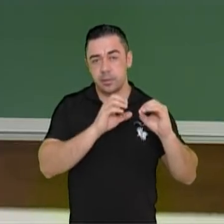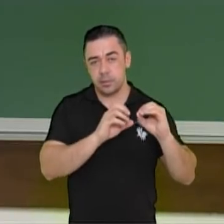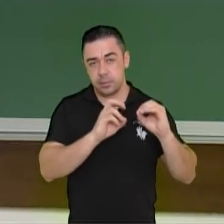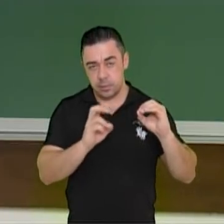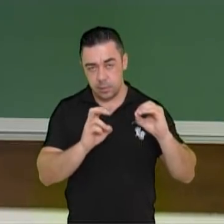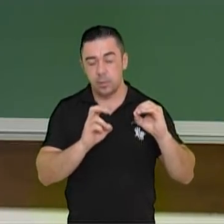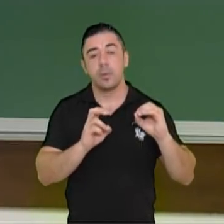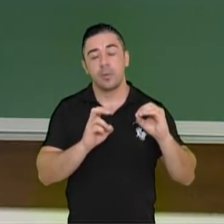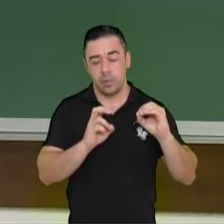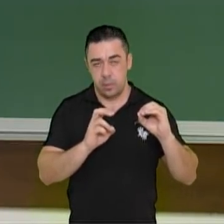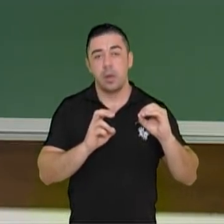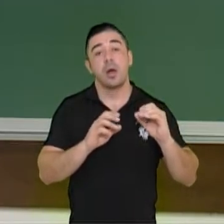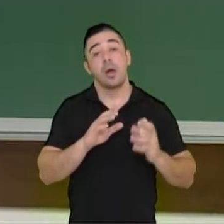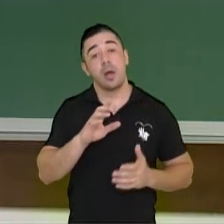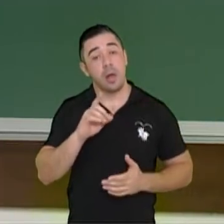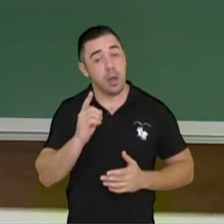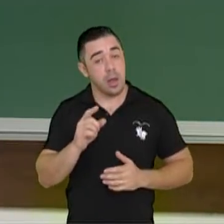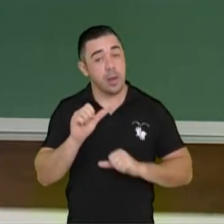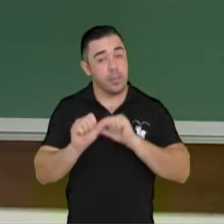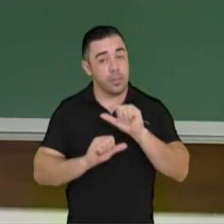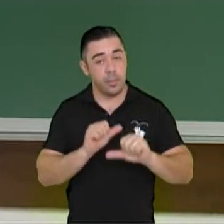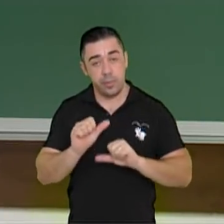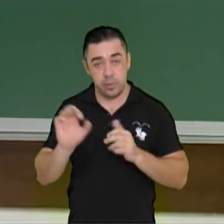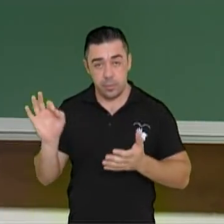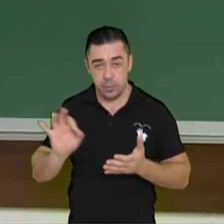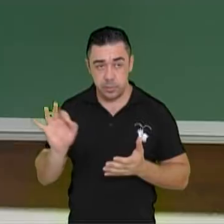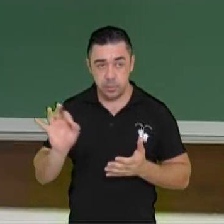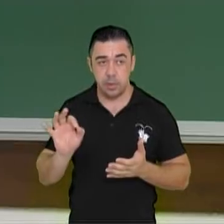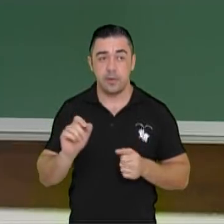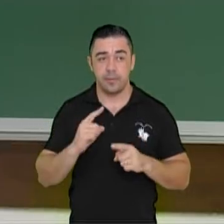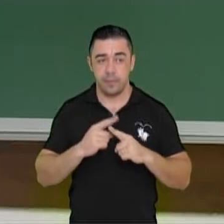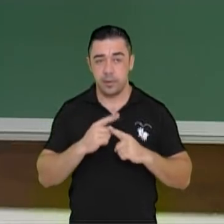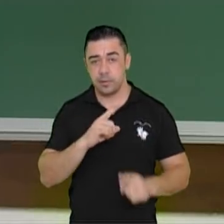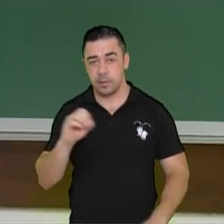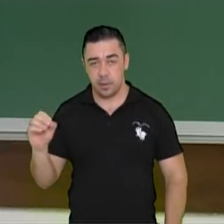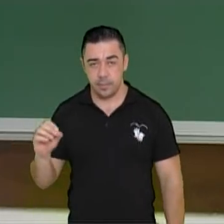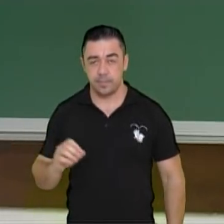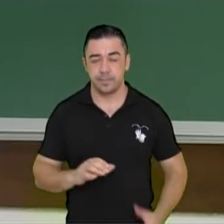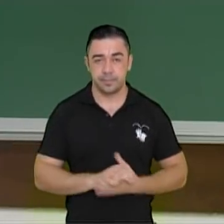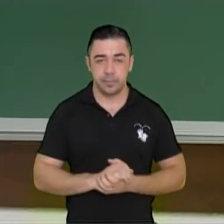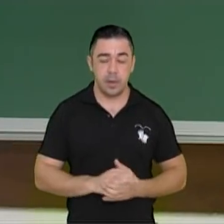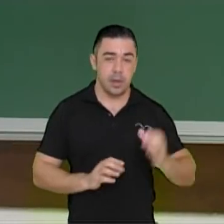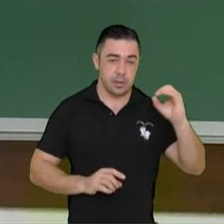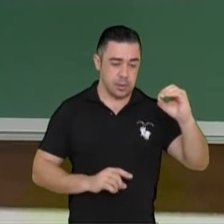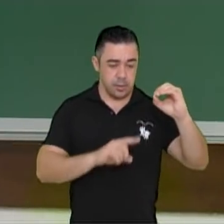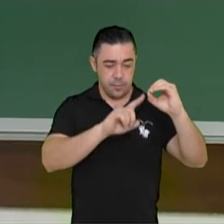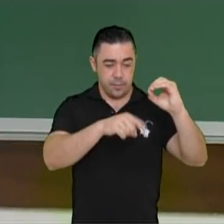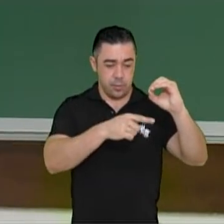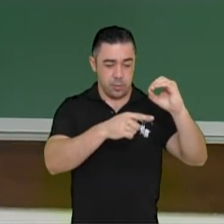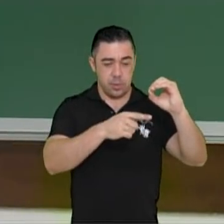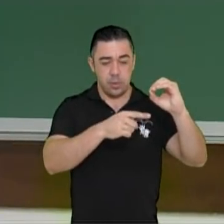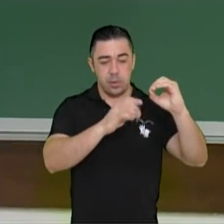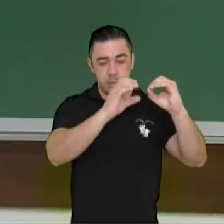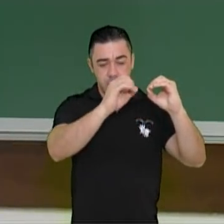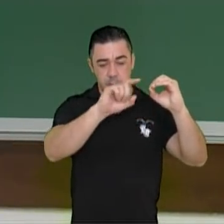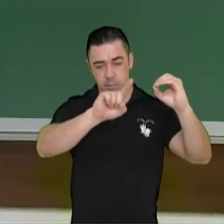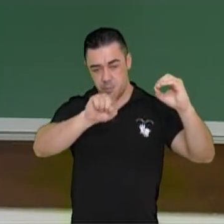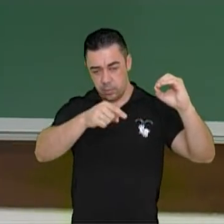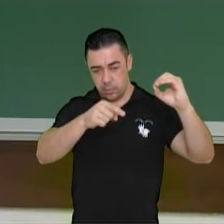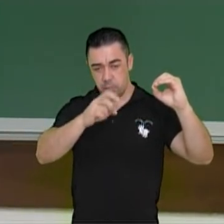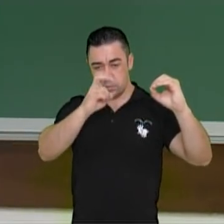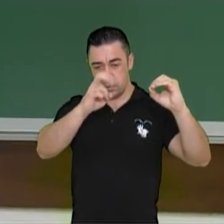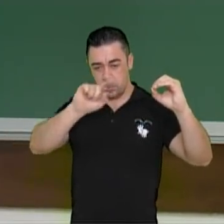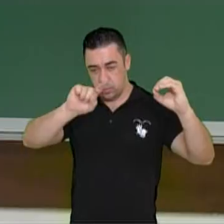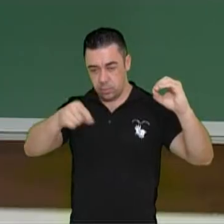0,05 é decimal, para transformar em porcentagem, multiplicamos por 100. A vírgula sai de onde ela está e anda para a